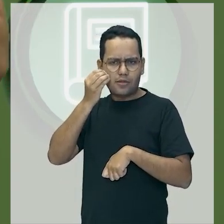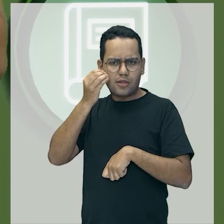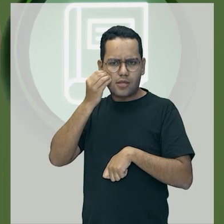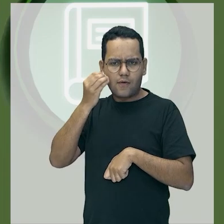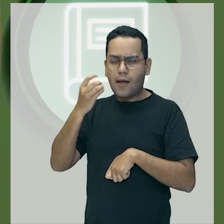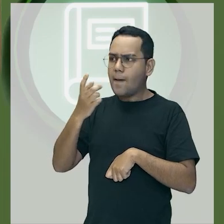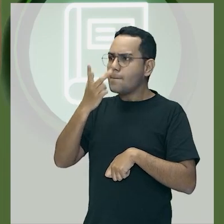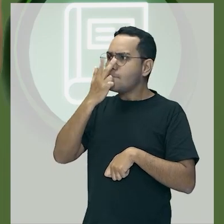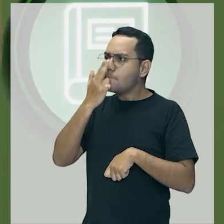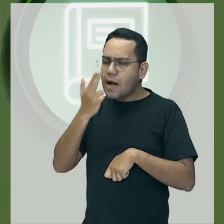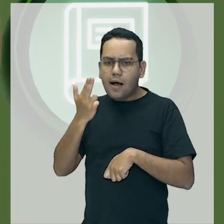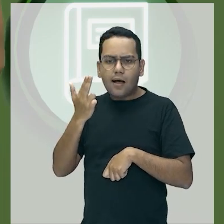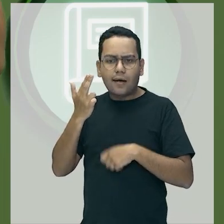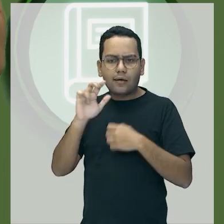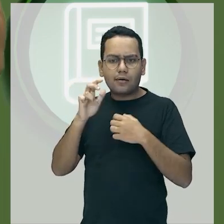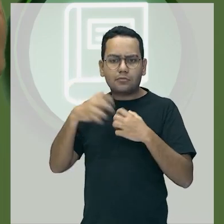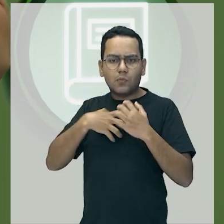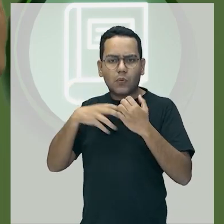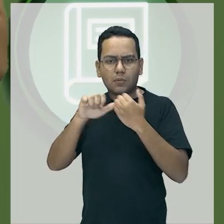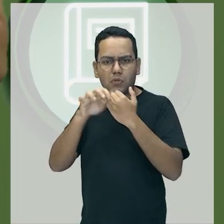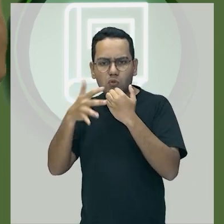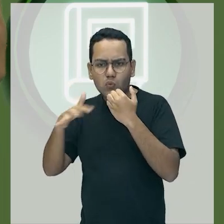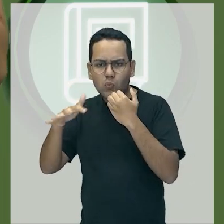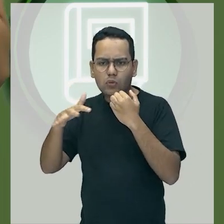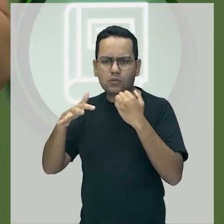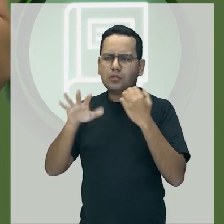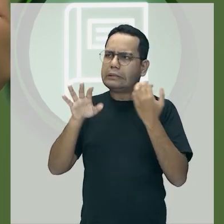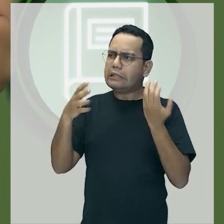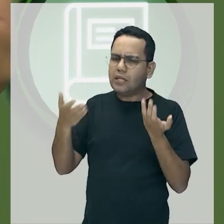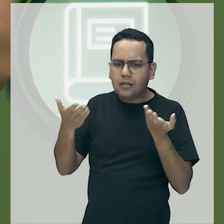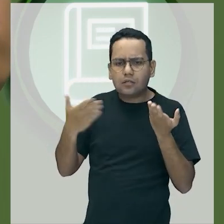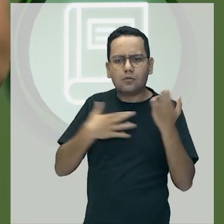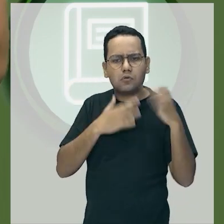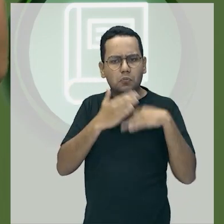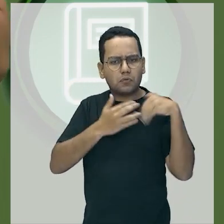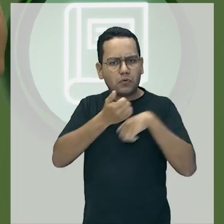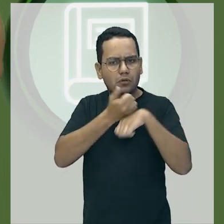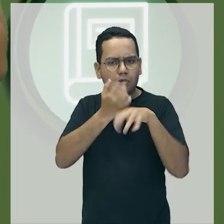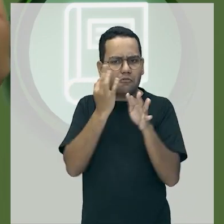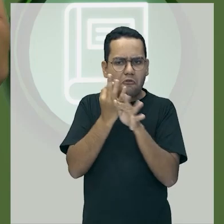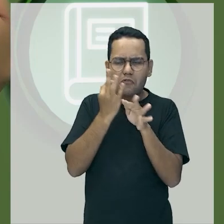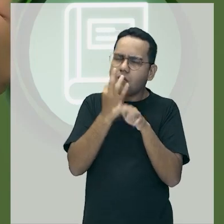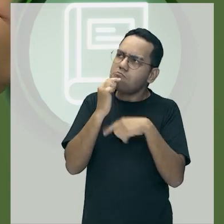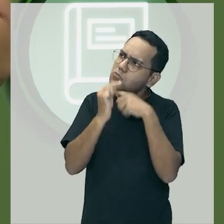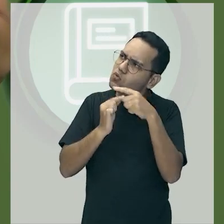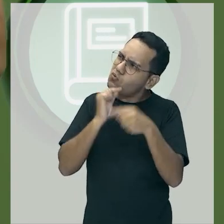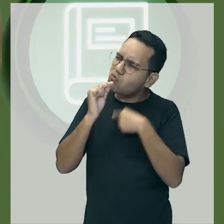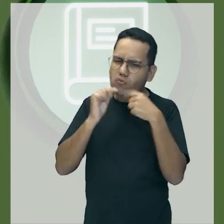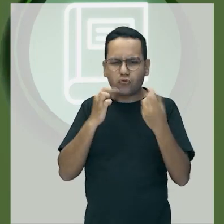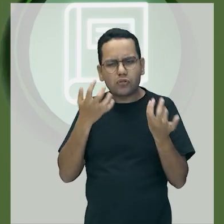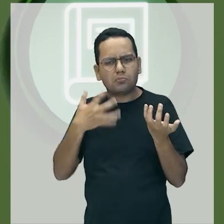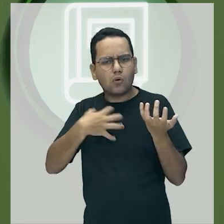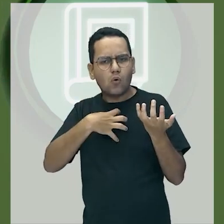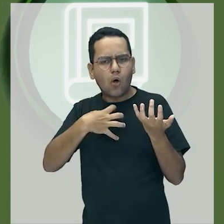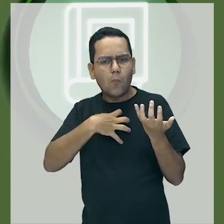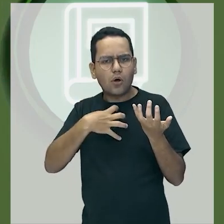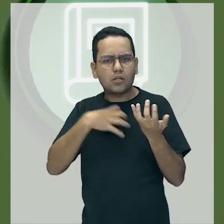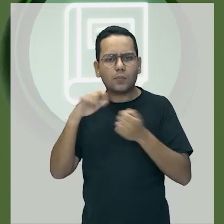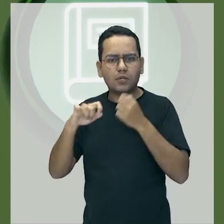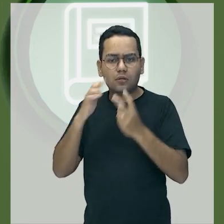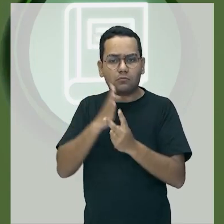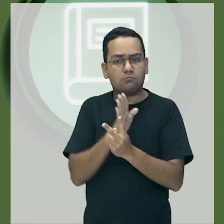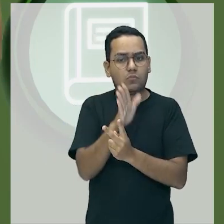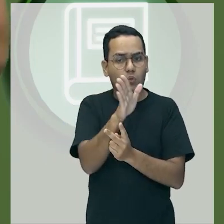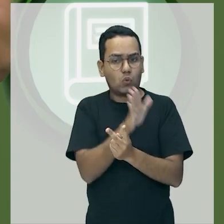deixou muito em dúvida sobre o comportamento dele. E por isso que se entendeu que ele tem um comportamento dual,